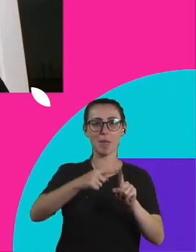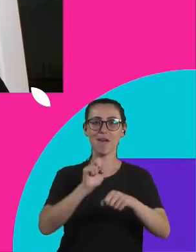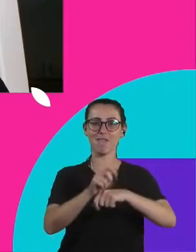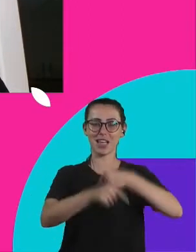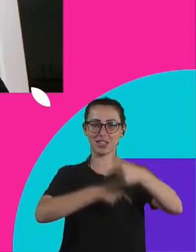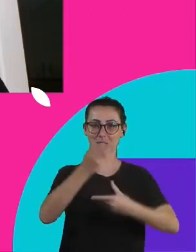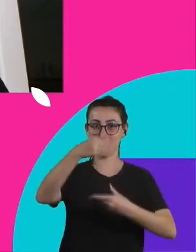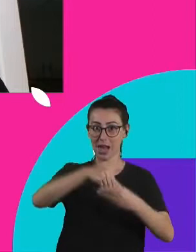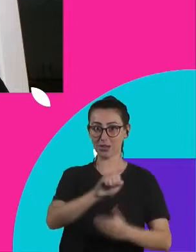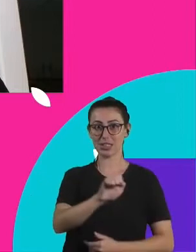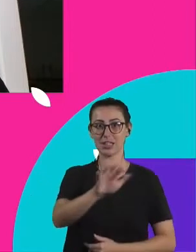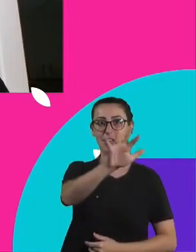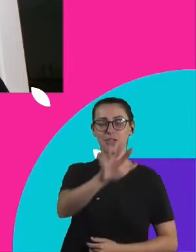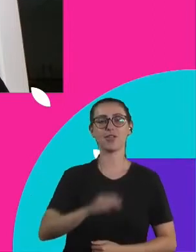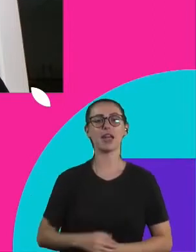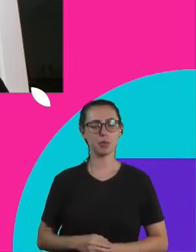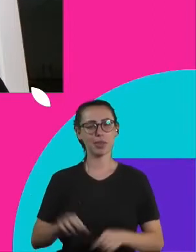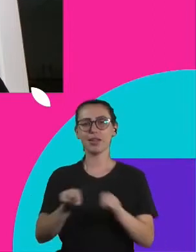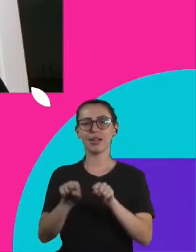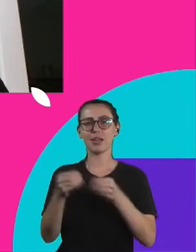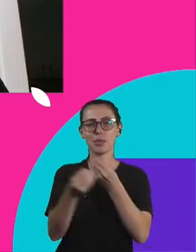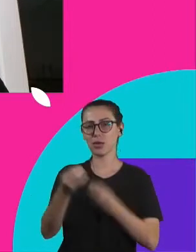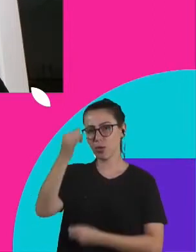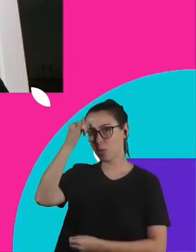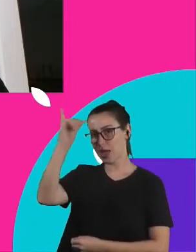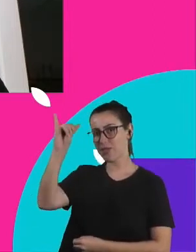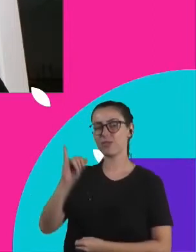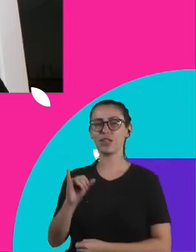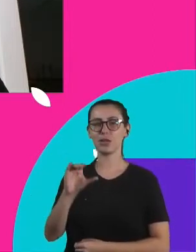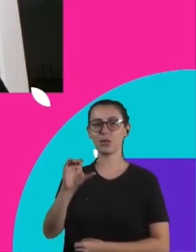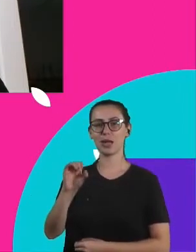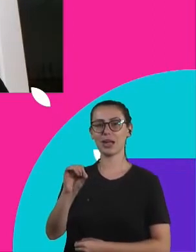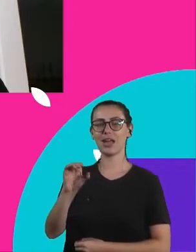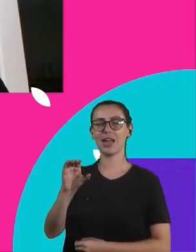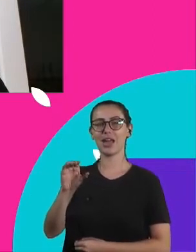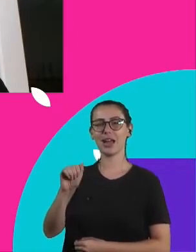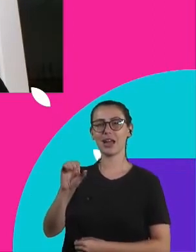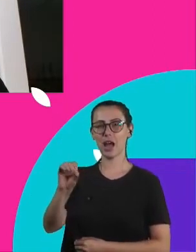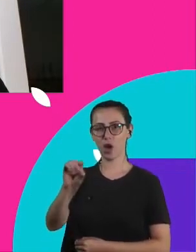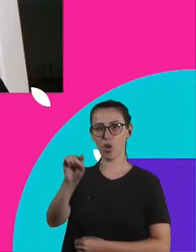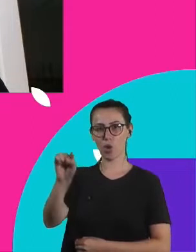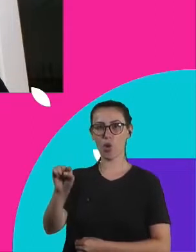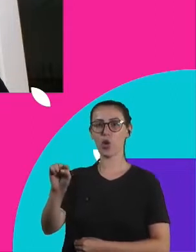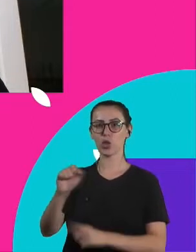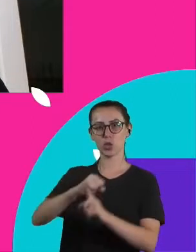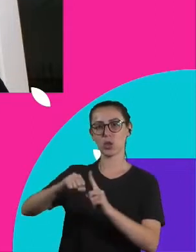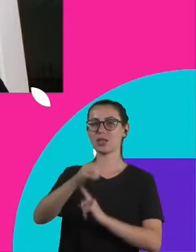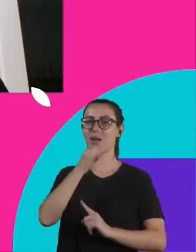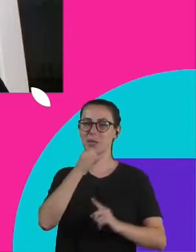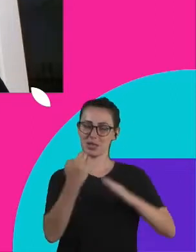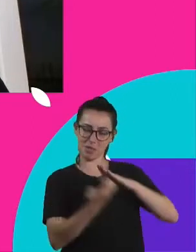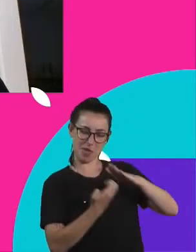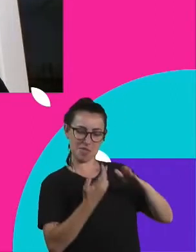favela, e como que a gente pode evitar o que até o Celso também chama do caos social, quando as empresas se dizem sociais,